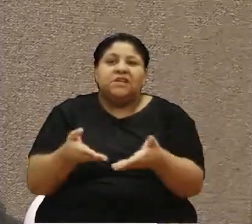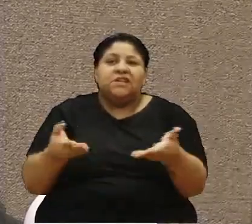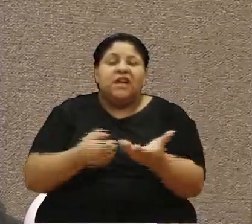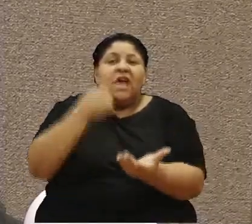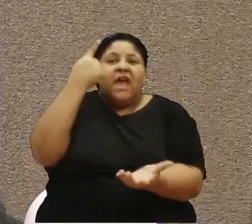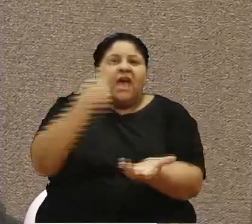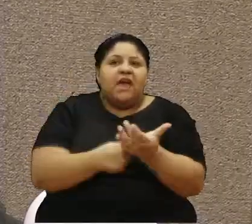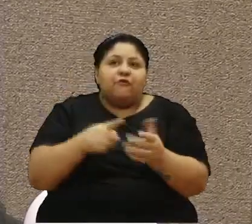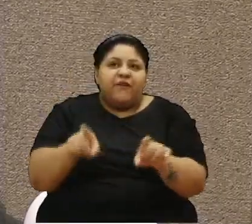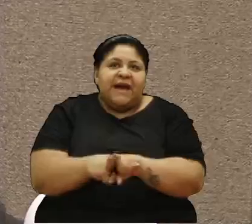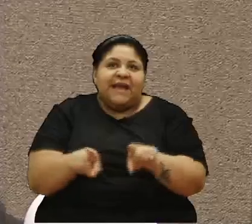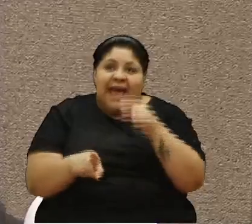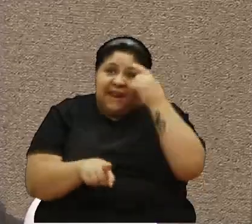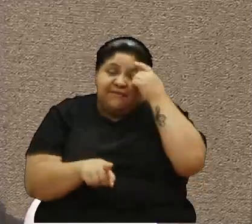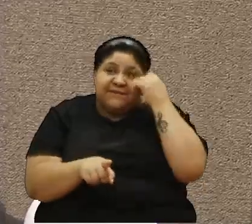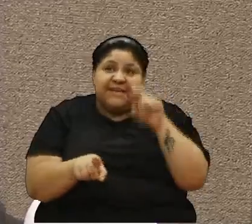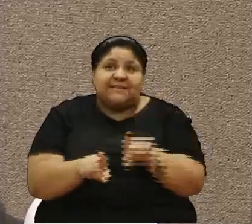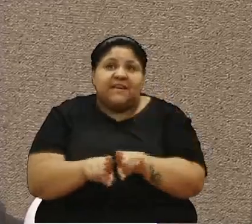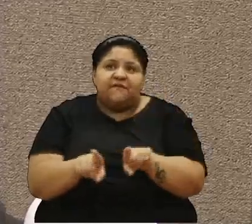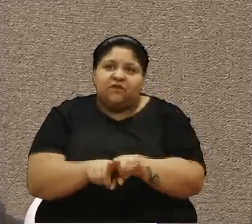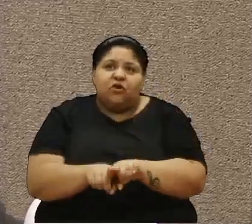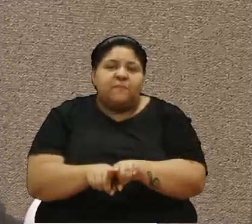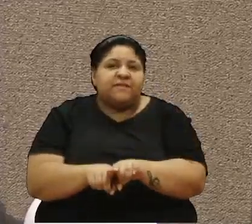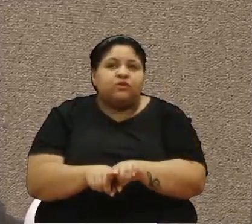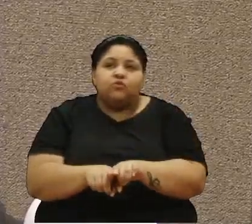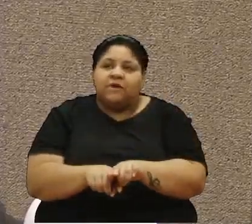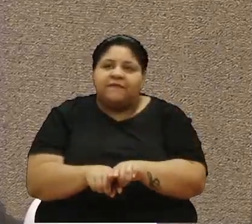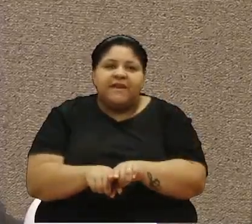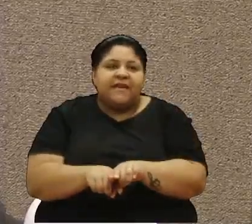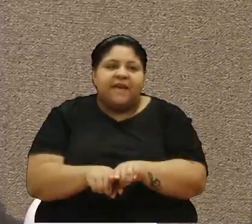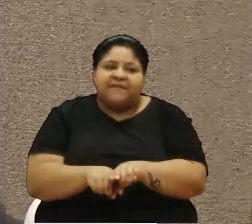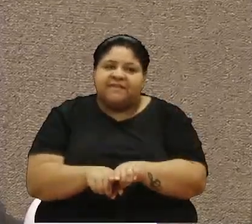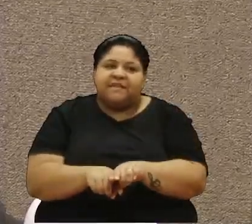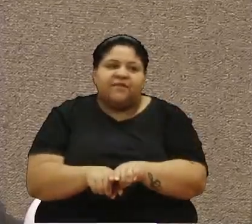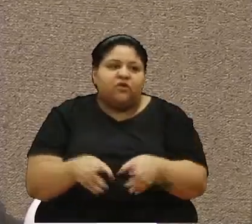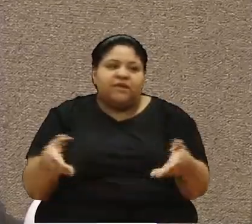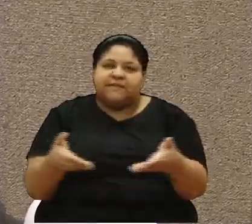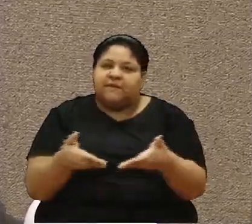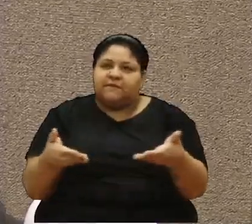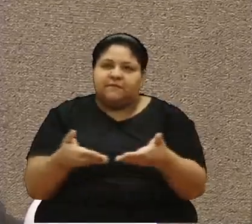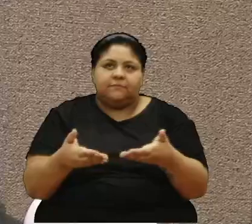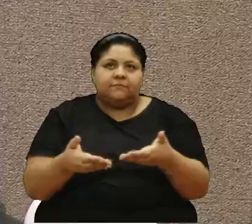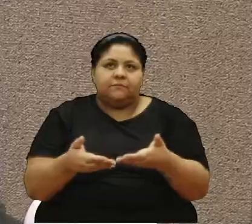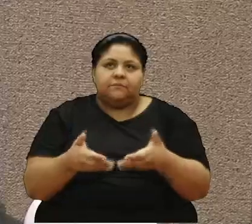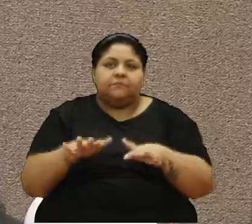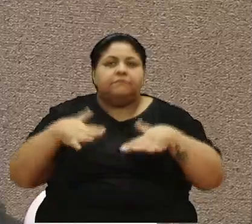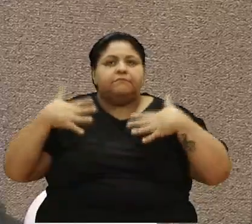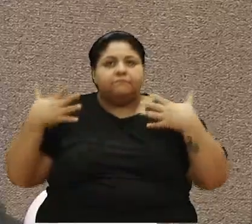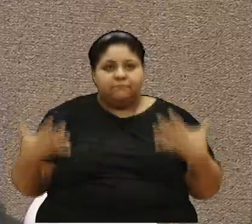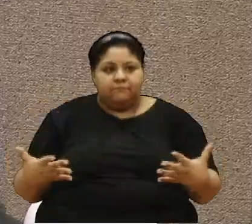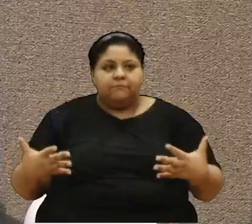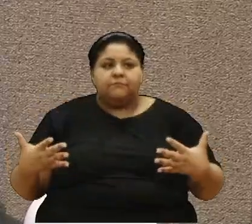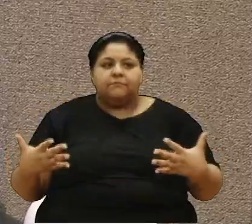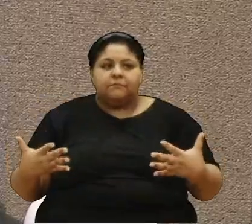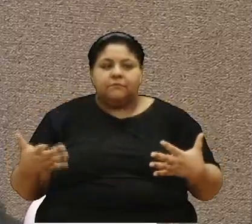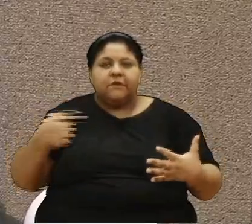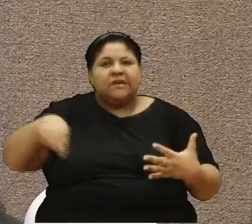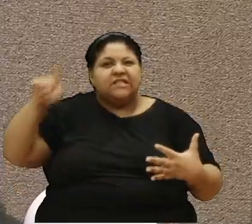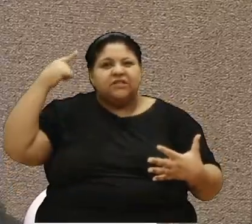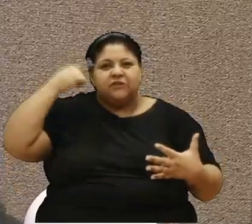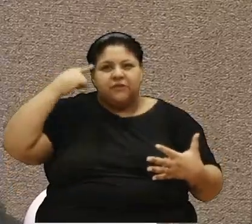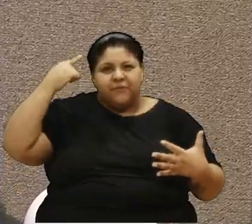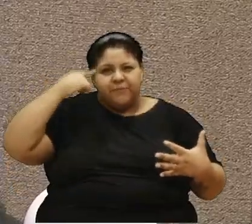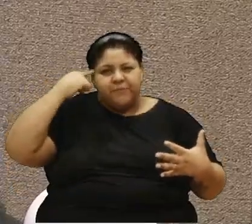não consegui participar. Mas acho essencial. Agora, quando a gente fala da questão do lixo, é tão complexo, né? Porque a gente fica